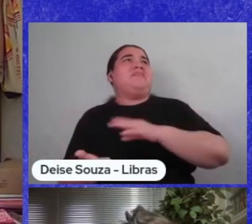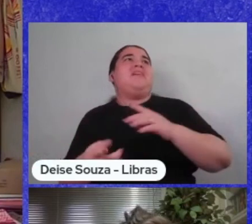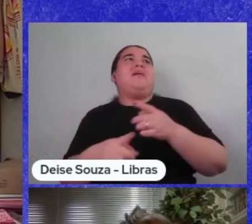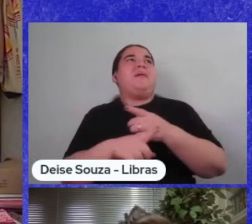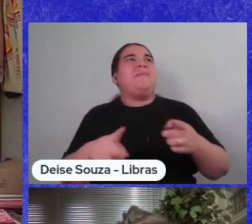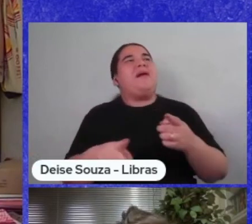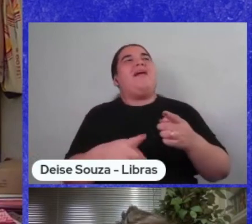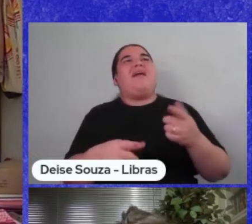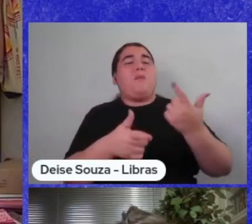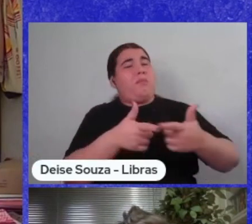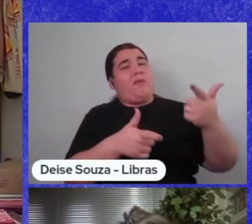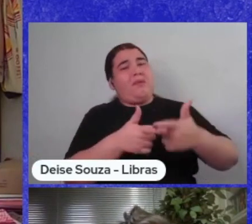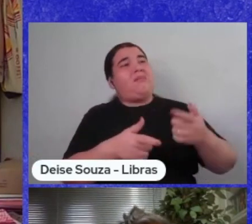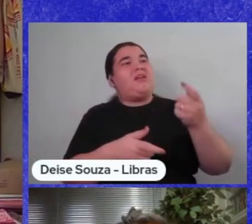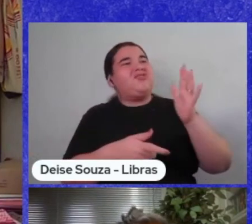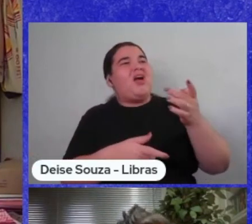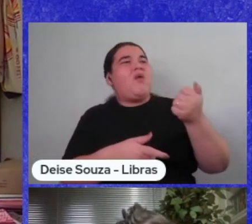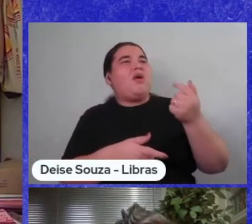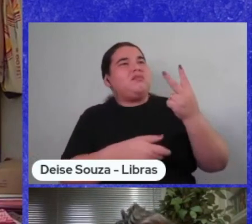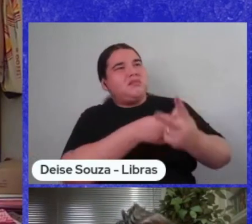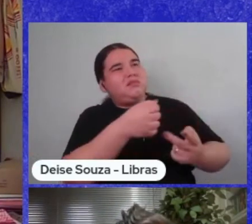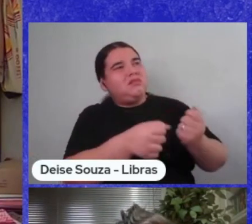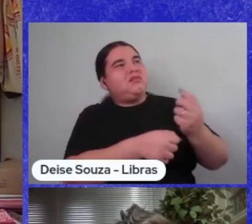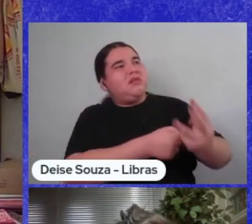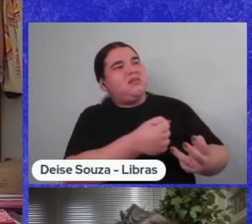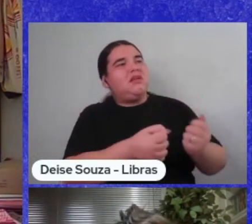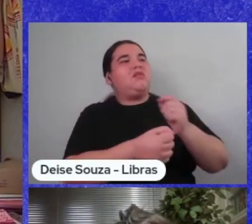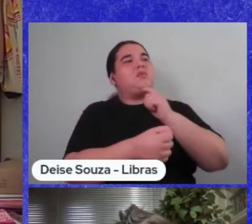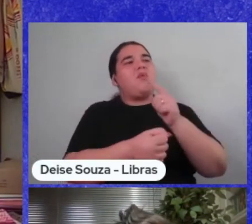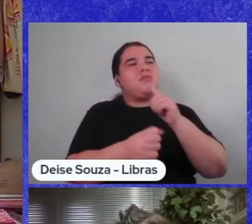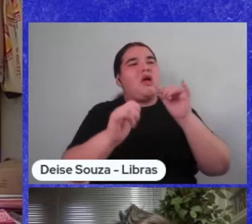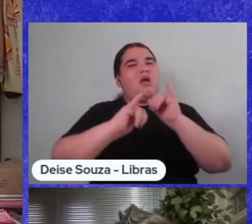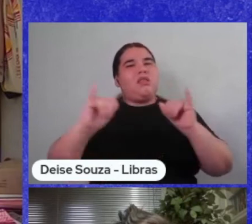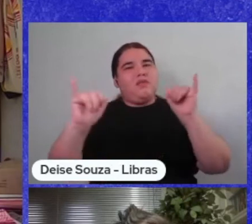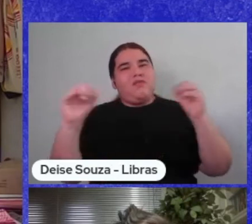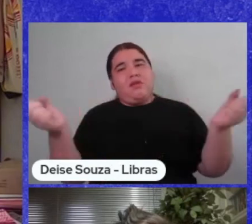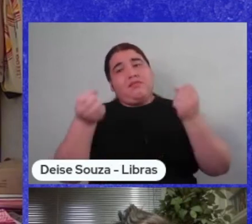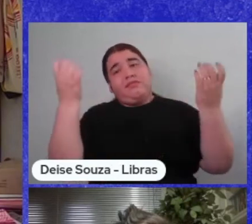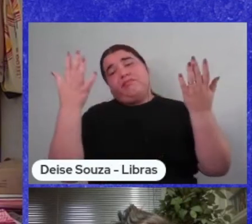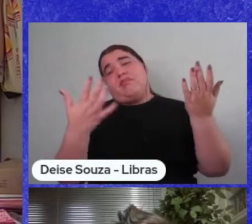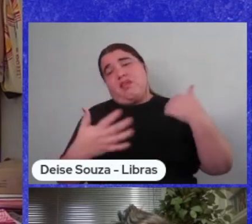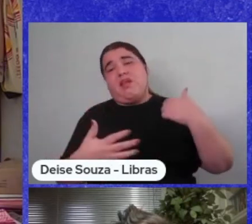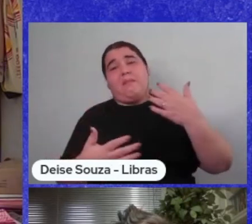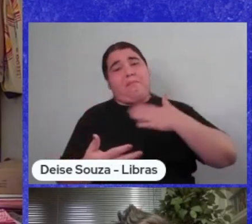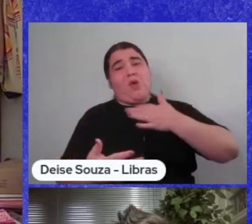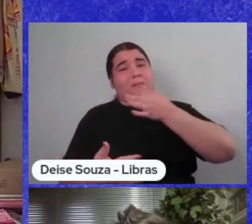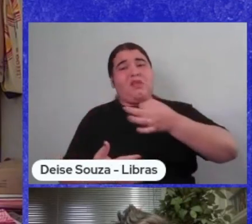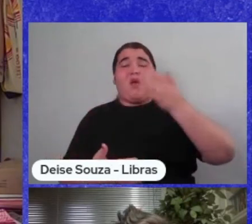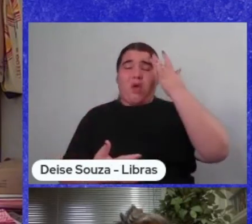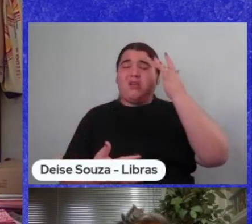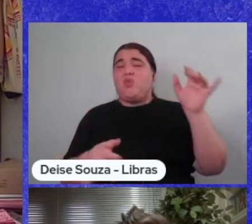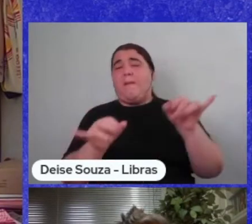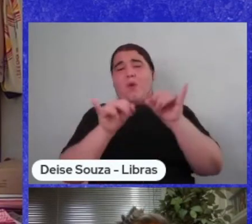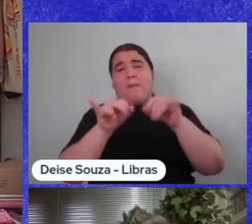ficando... com 3 anos, 2, a gente já não consegue circular tanto, e acho isso uma bobagem, assim, de fato, tem várias histórias que